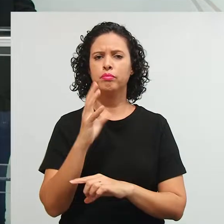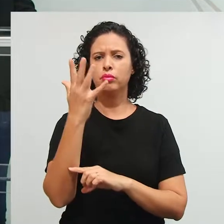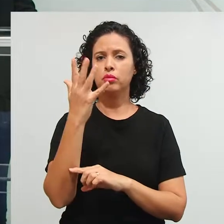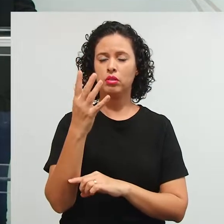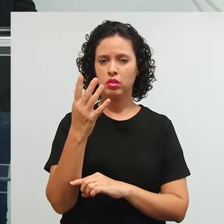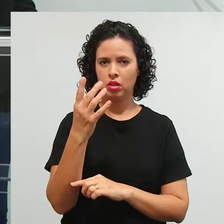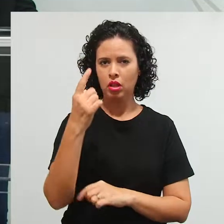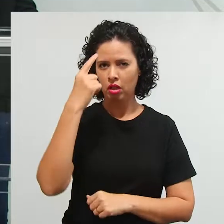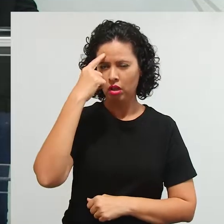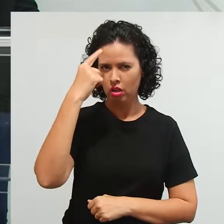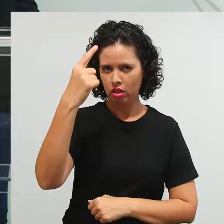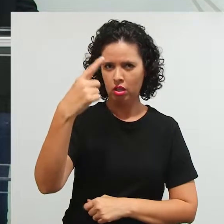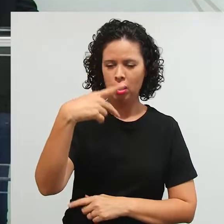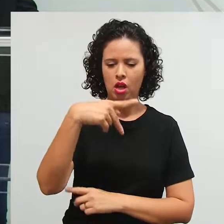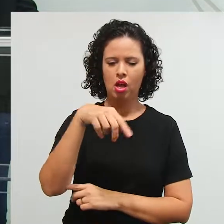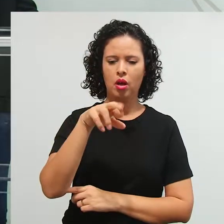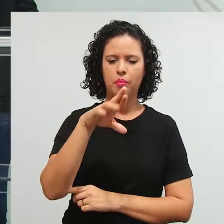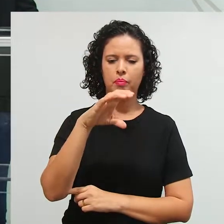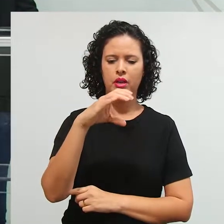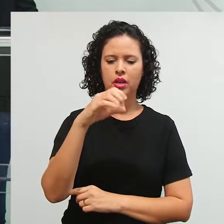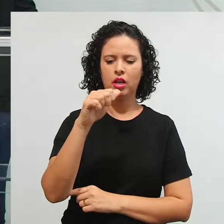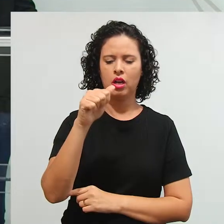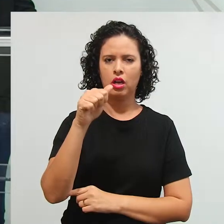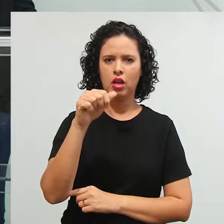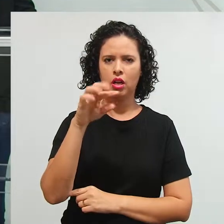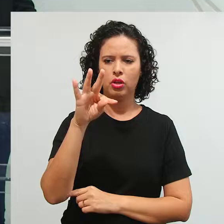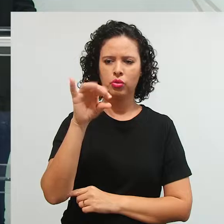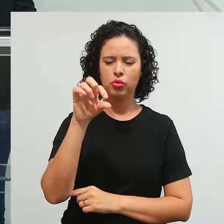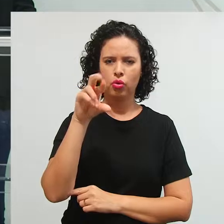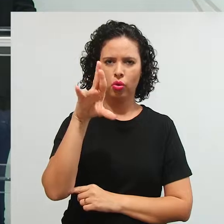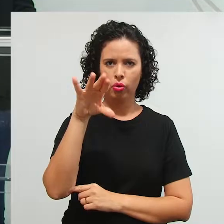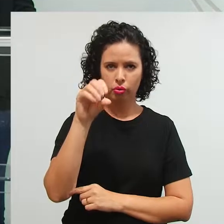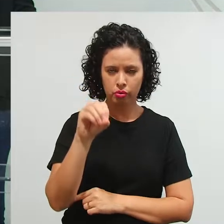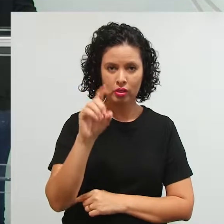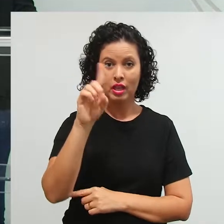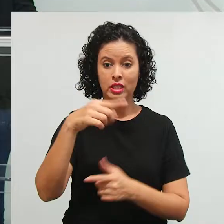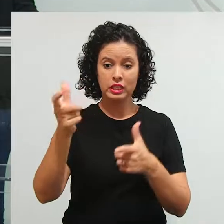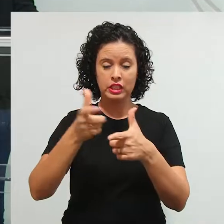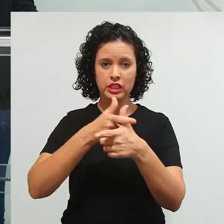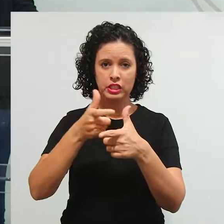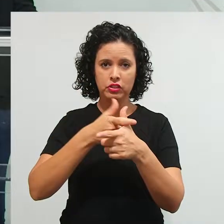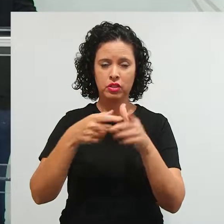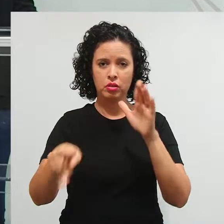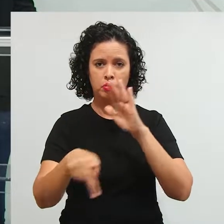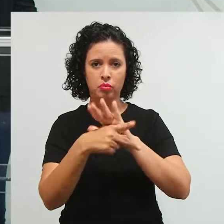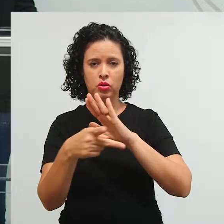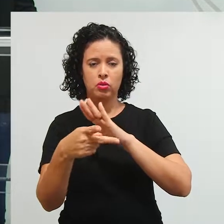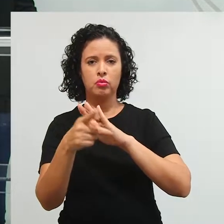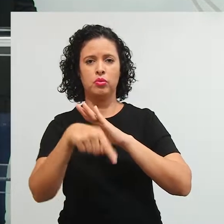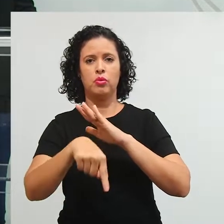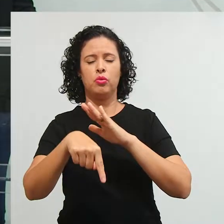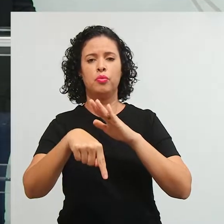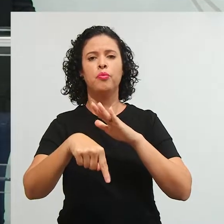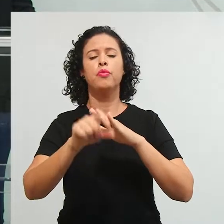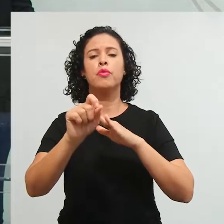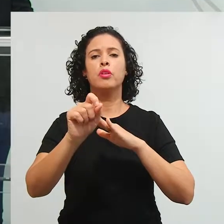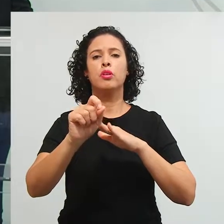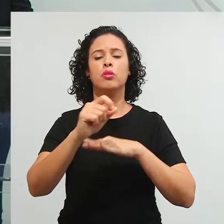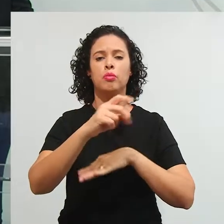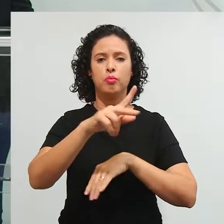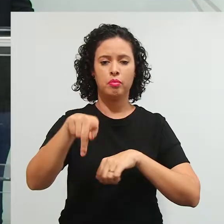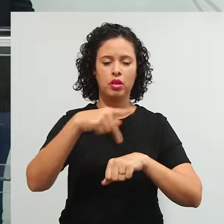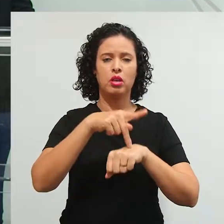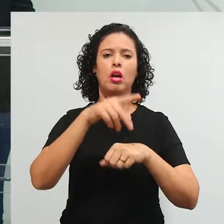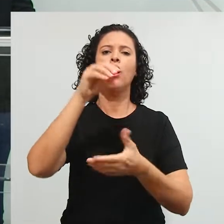acontece? Lembram dos precatórios, que são aquelas dívidas que o ente federado, por algum motivo, não